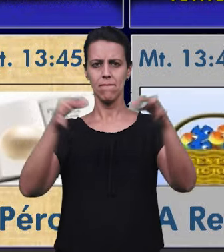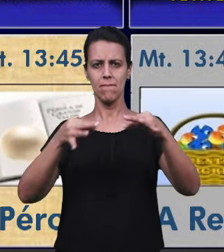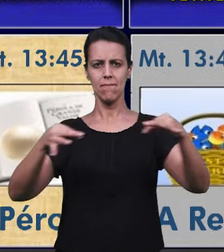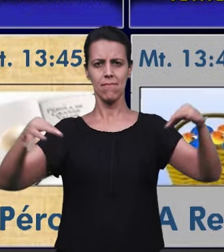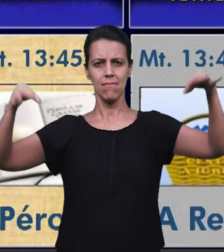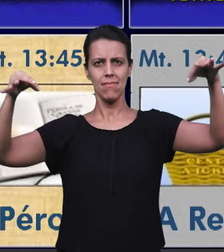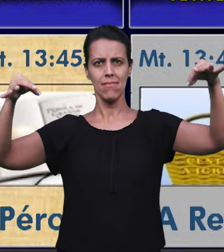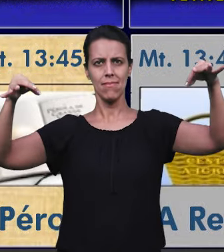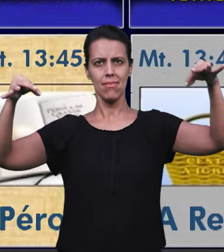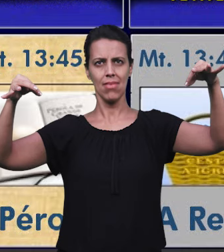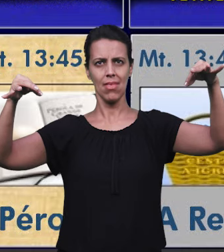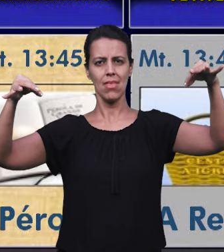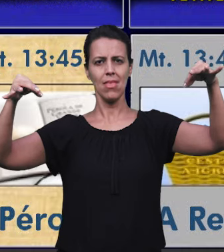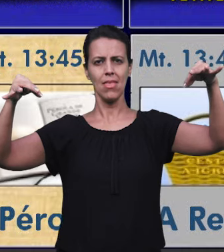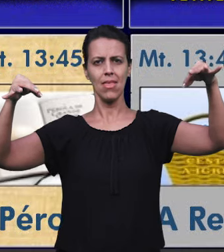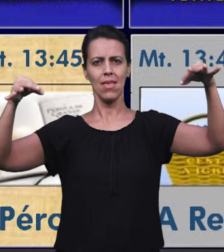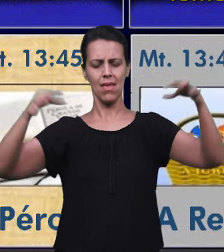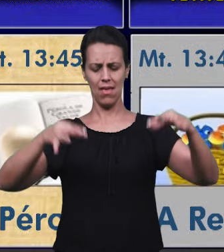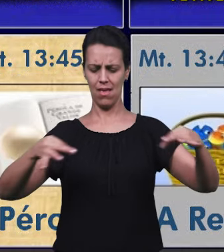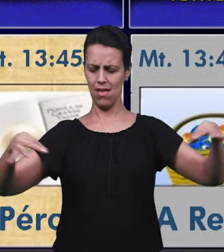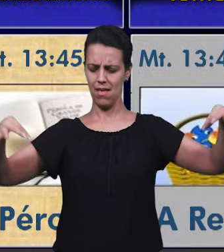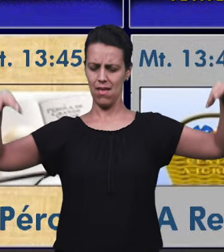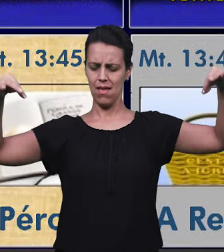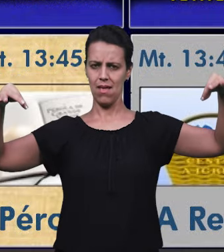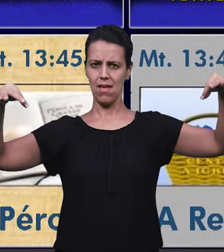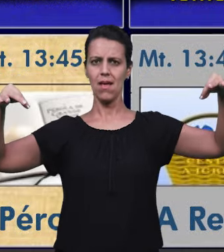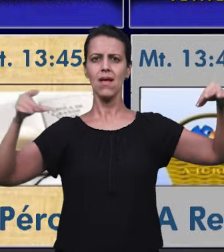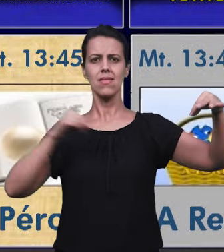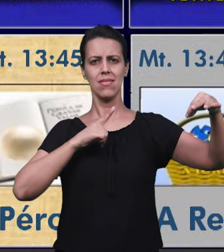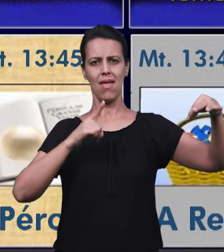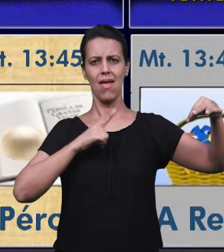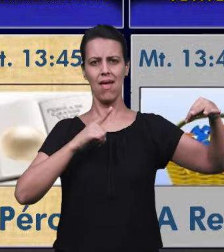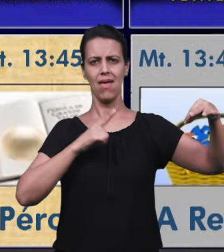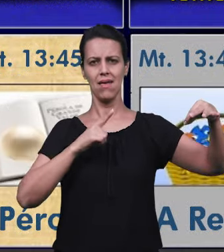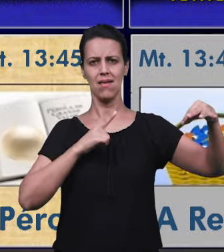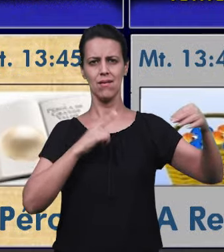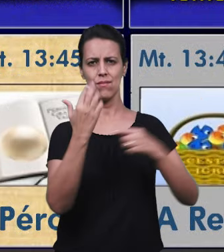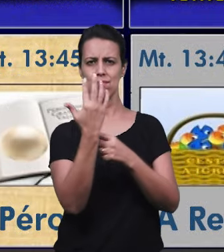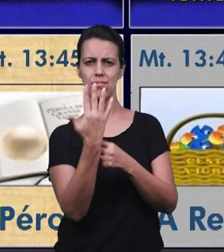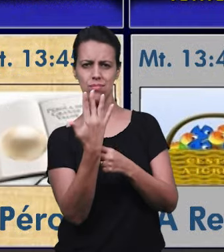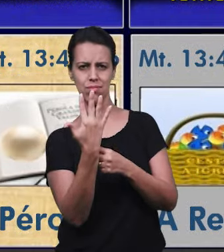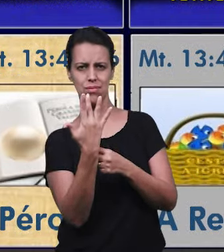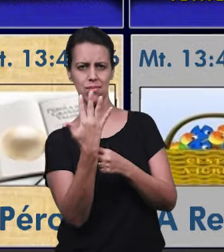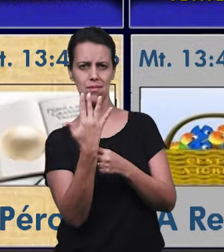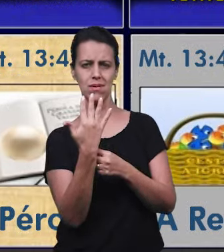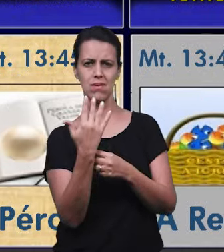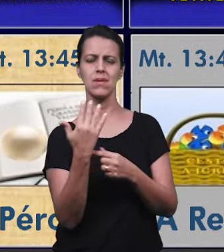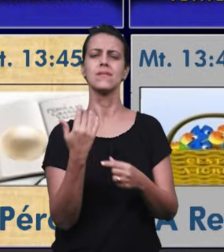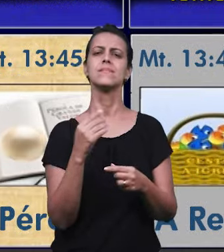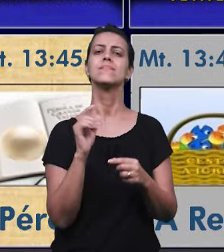né? Aquele castiçal é mostrando o seguinte, que a doutrina que iria ser estabelecida em Éfeso para toda a caminhada